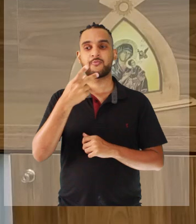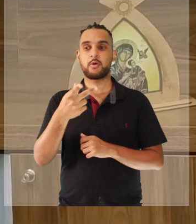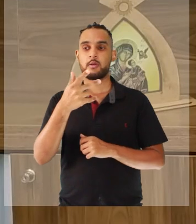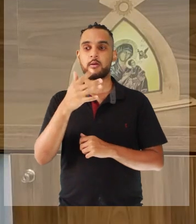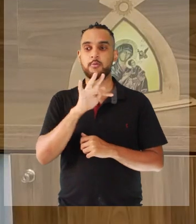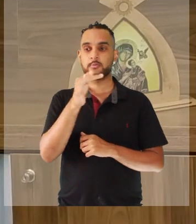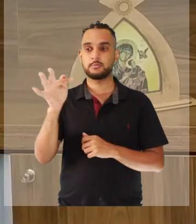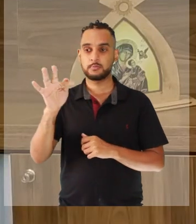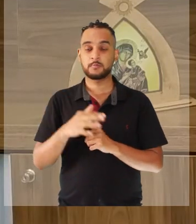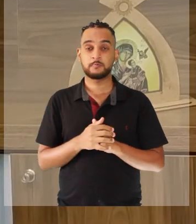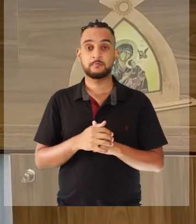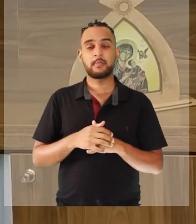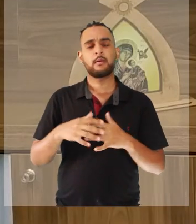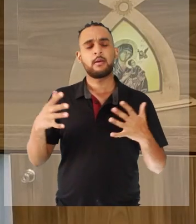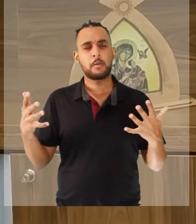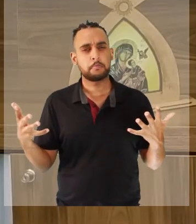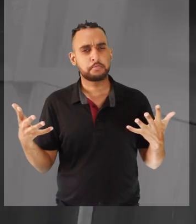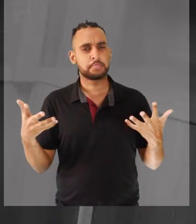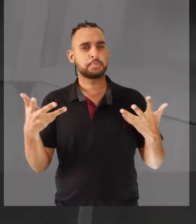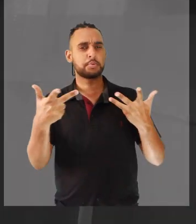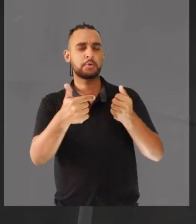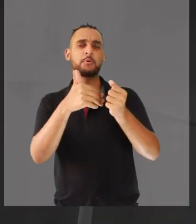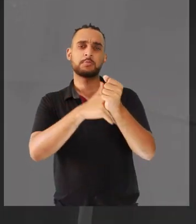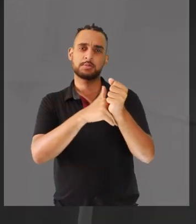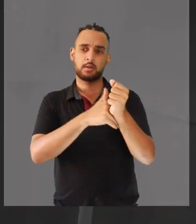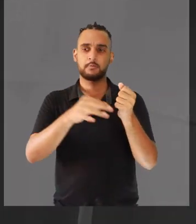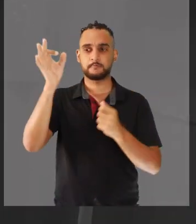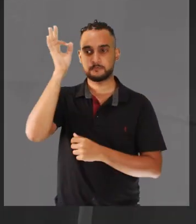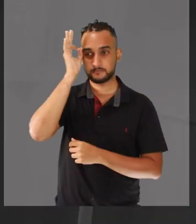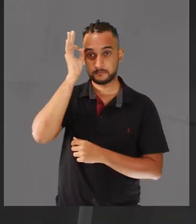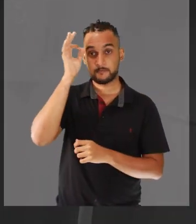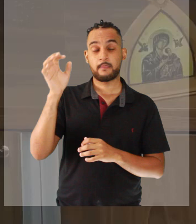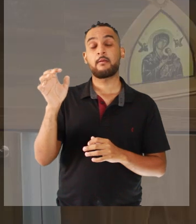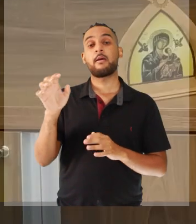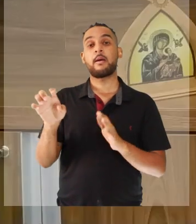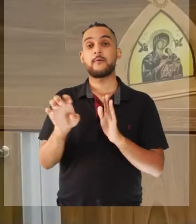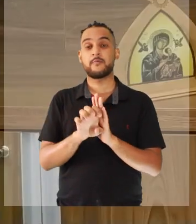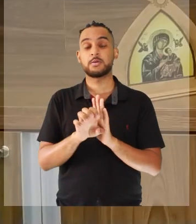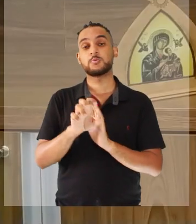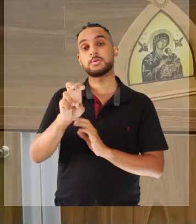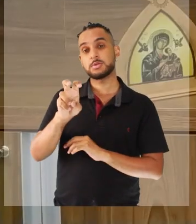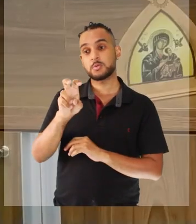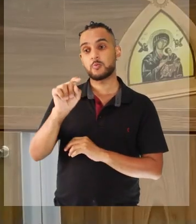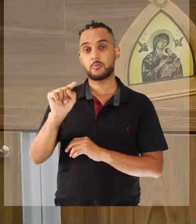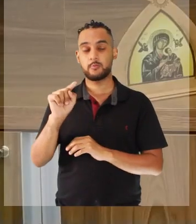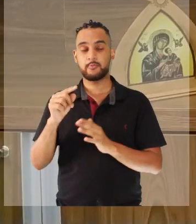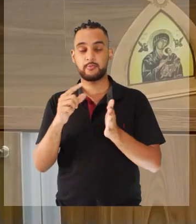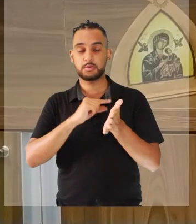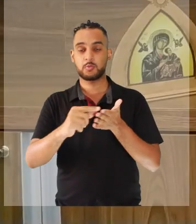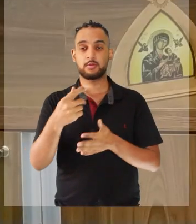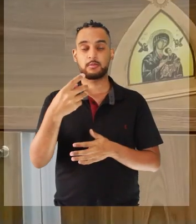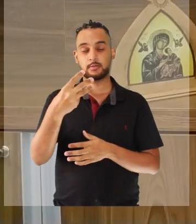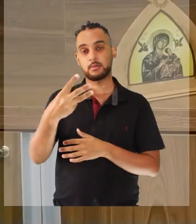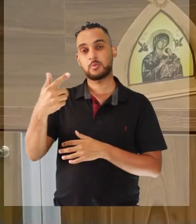o pão e o vinho, diz a expressão É grande o mistério da fé. Texto que remete a